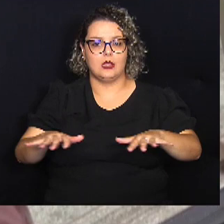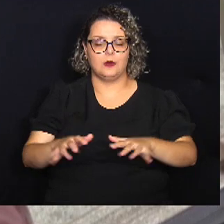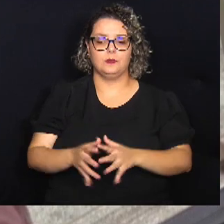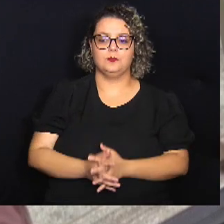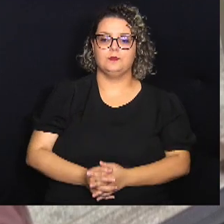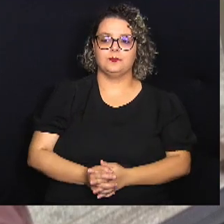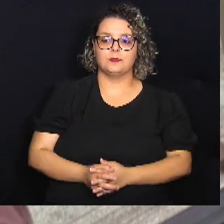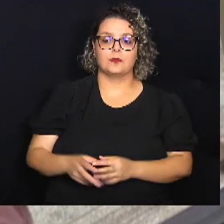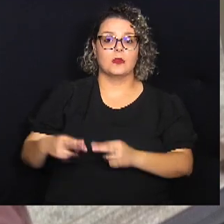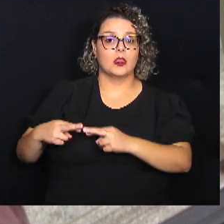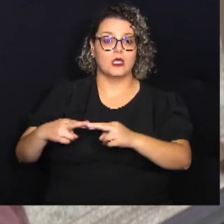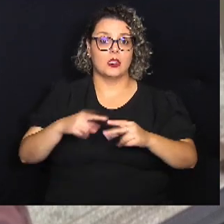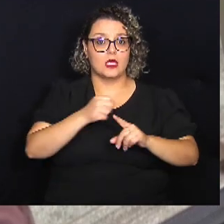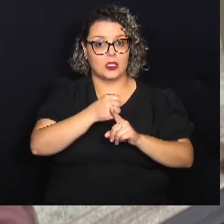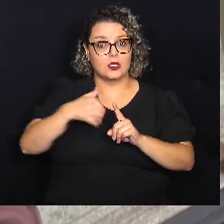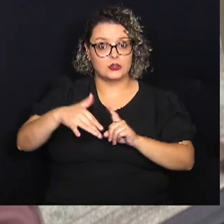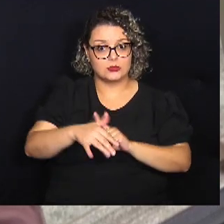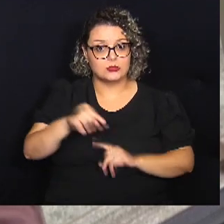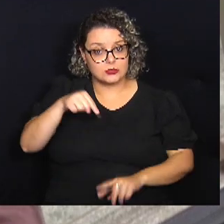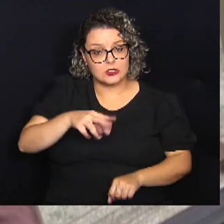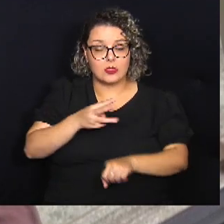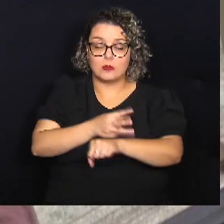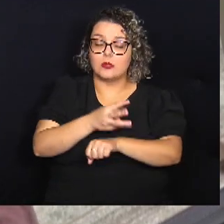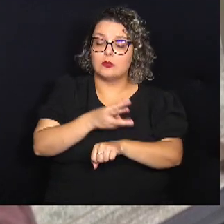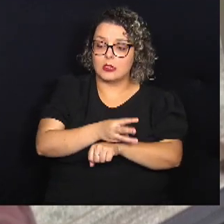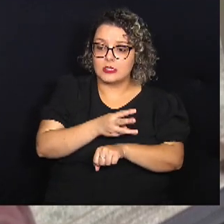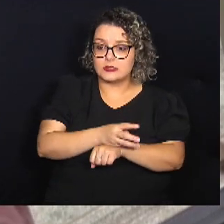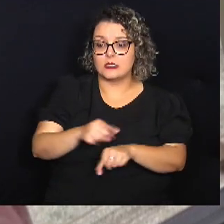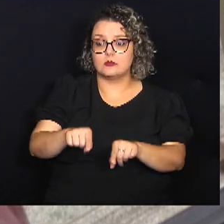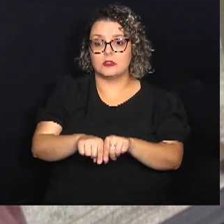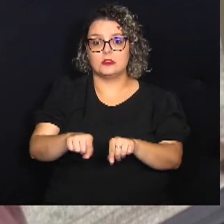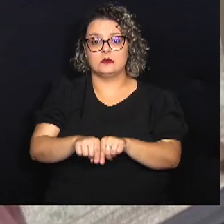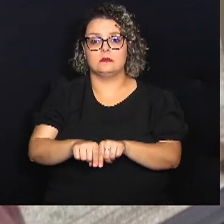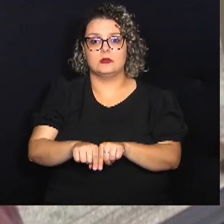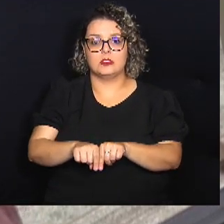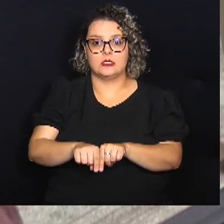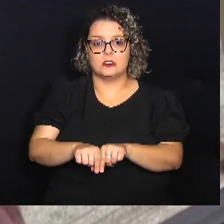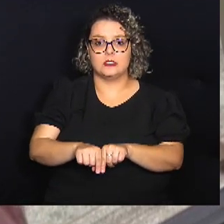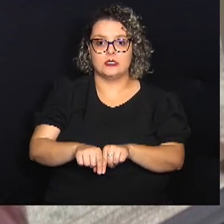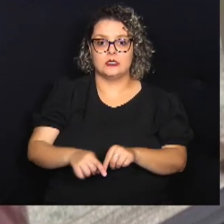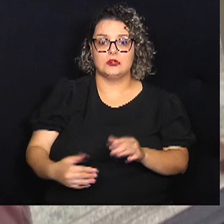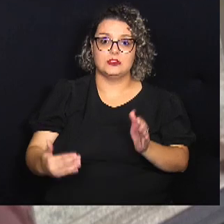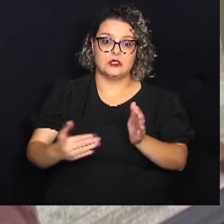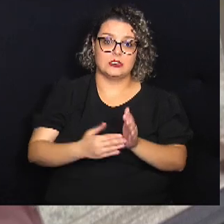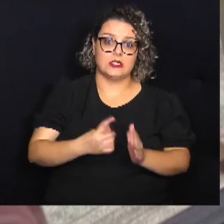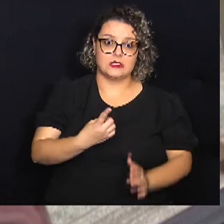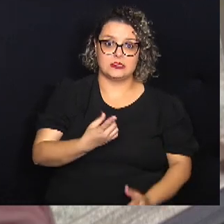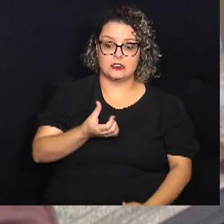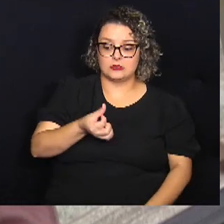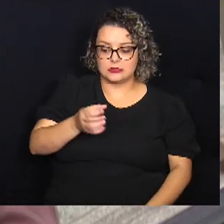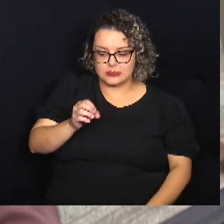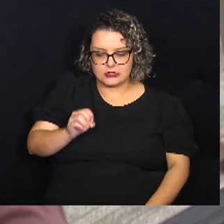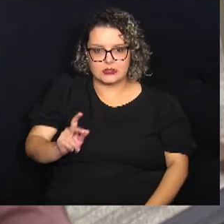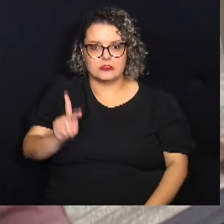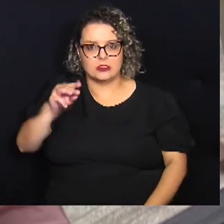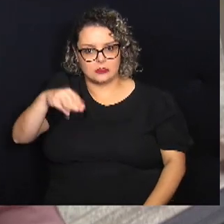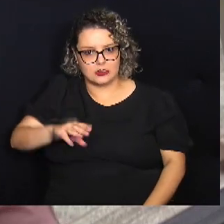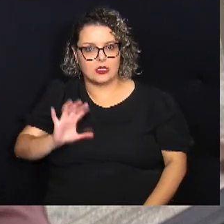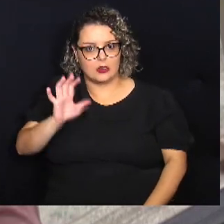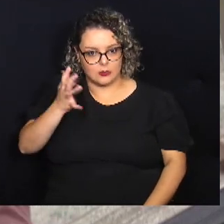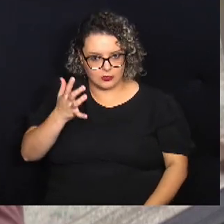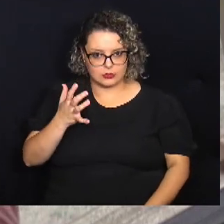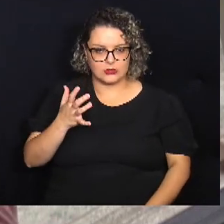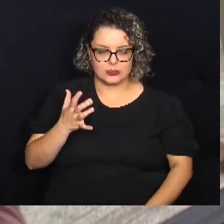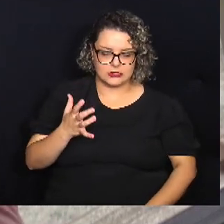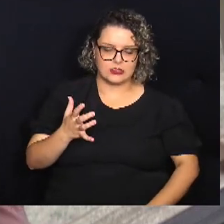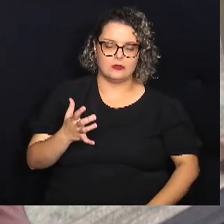redes sociais e lá por WhatsApp, num raio de 160 quilômetros onde aconteceu o fato. Então,